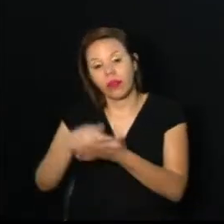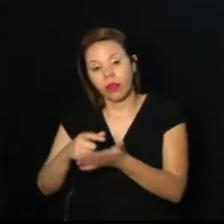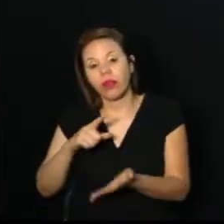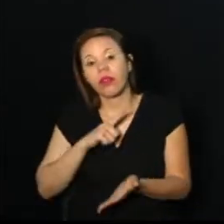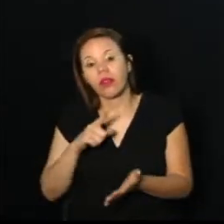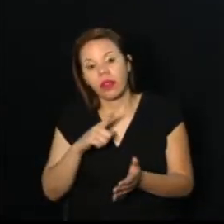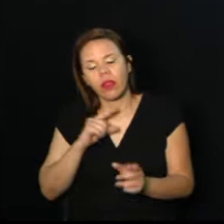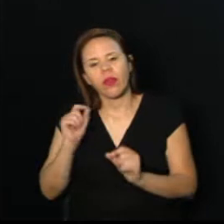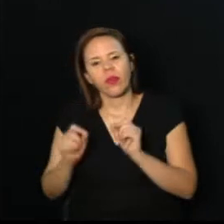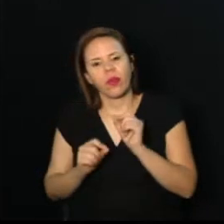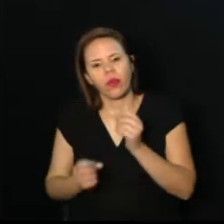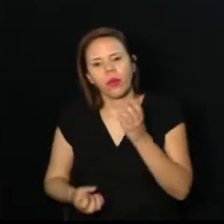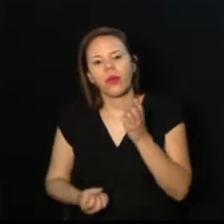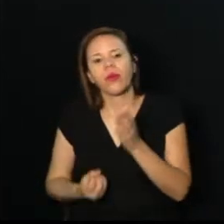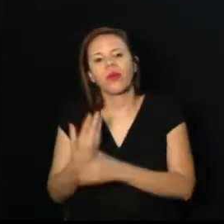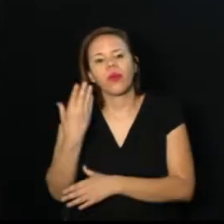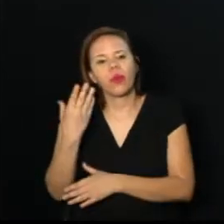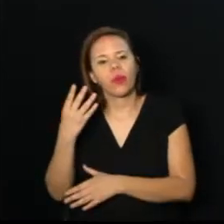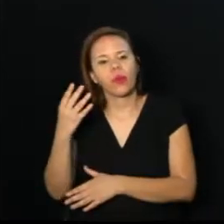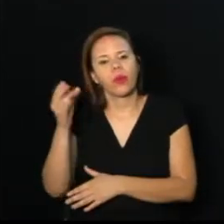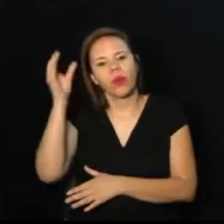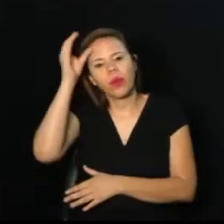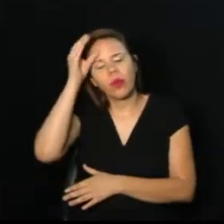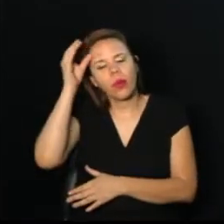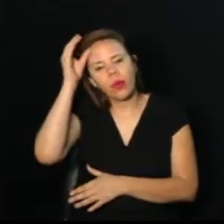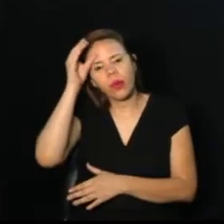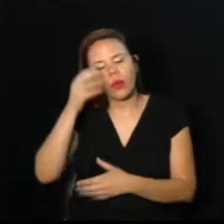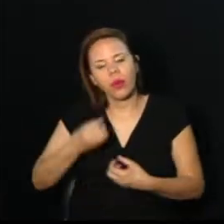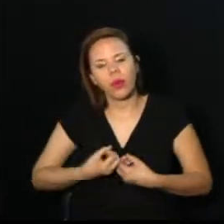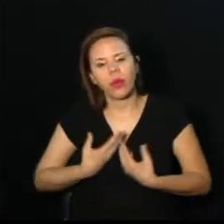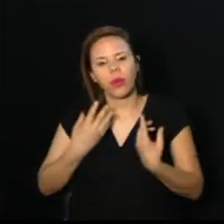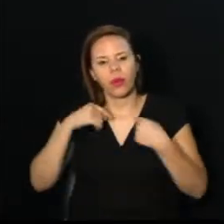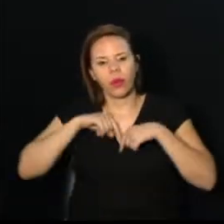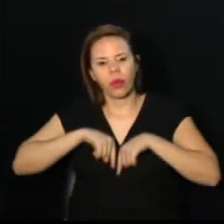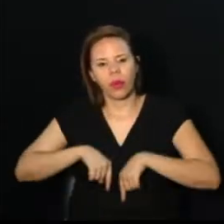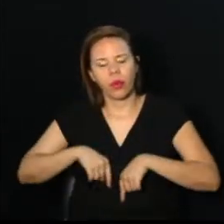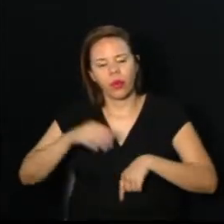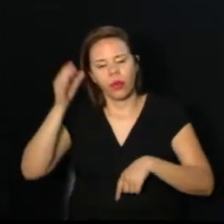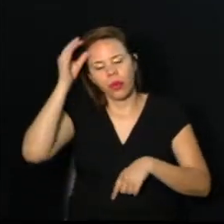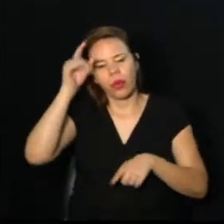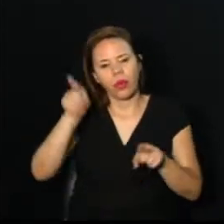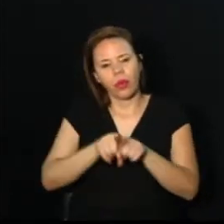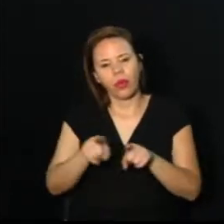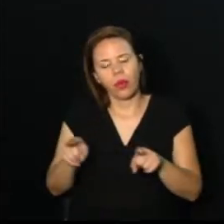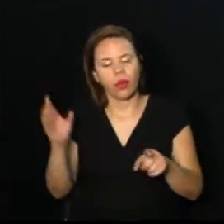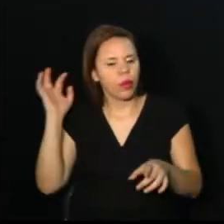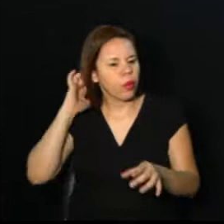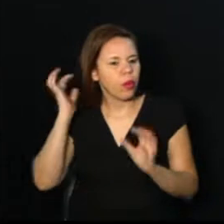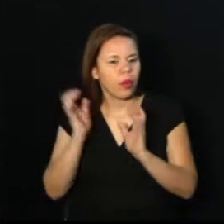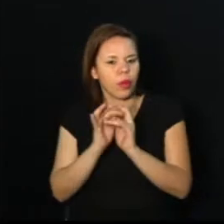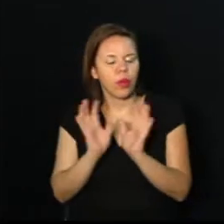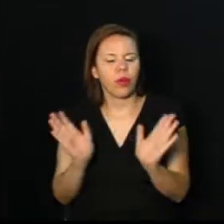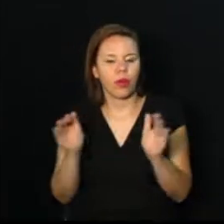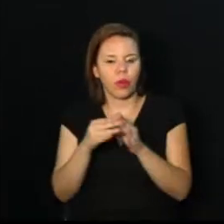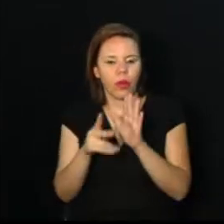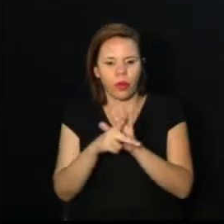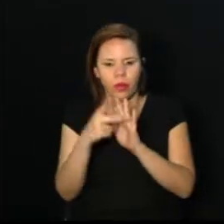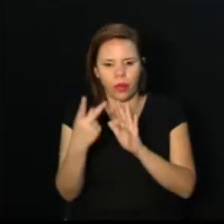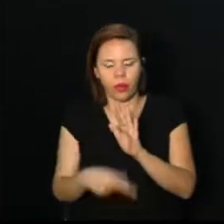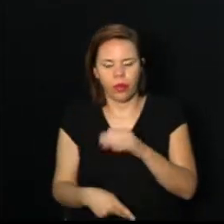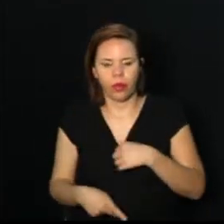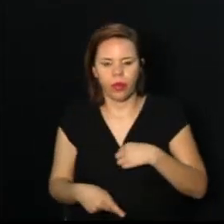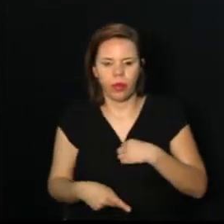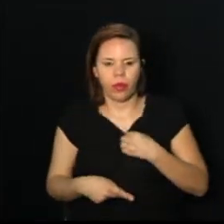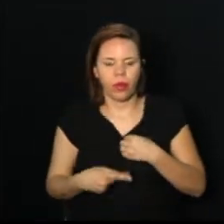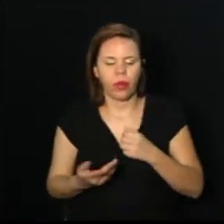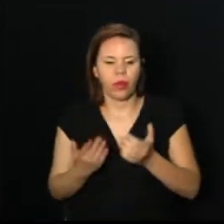base de origem neurobiológica e neurocognitiva muito especificamente.